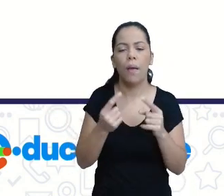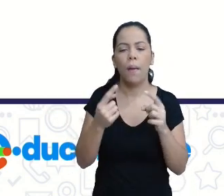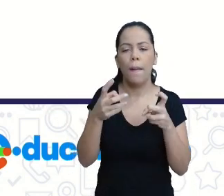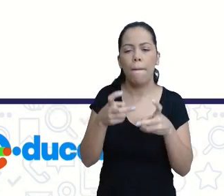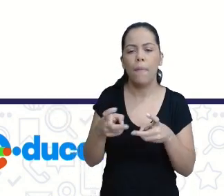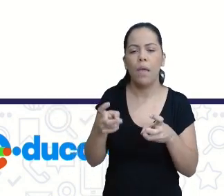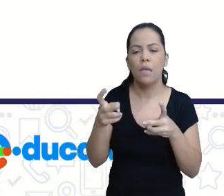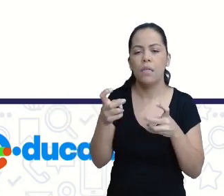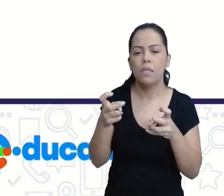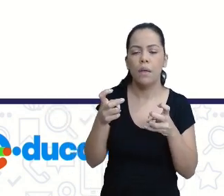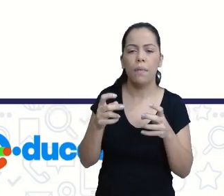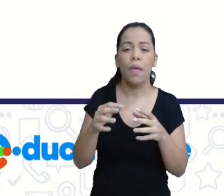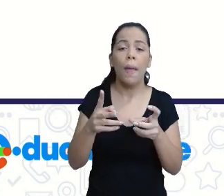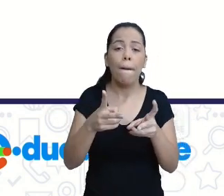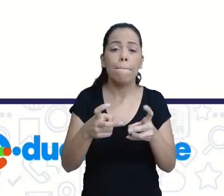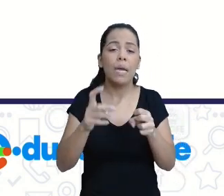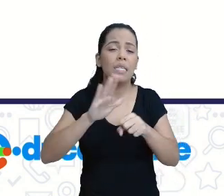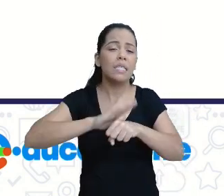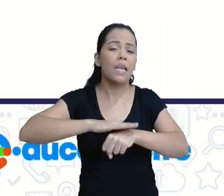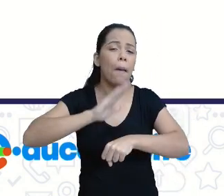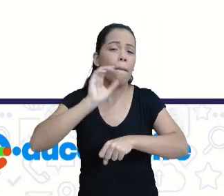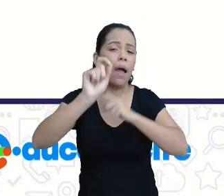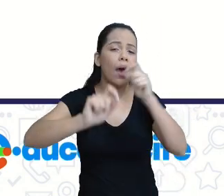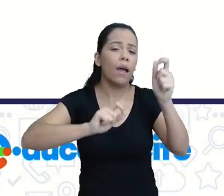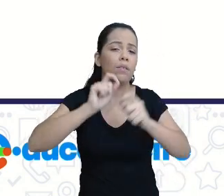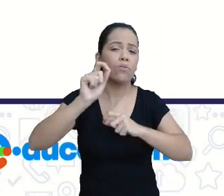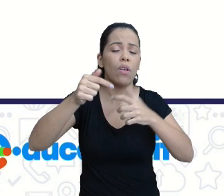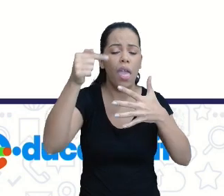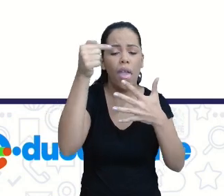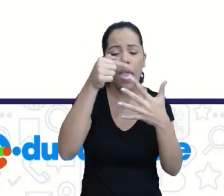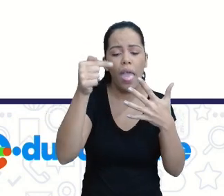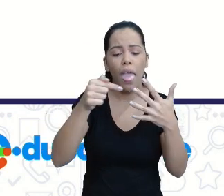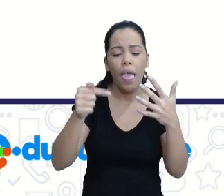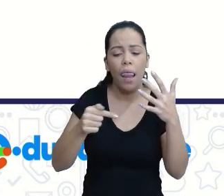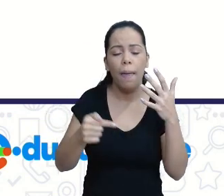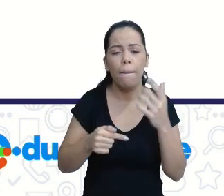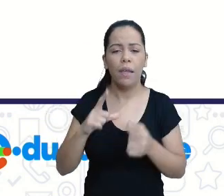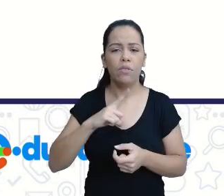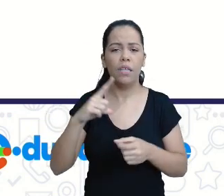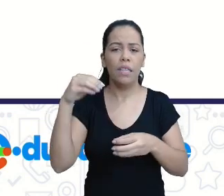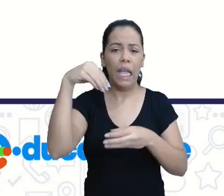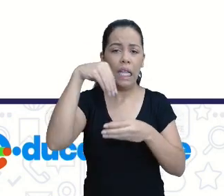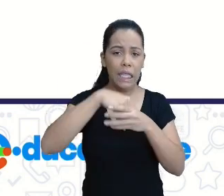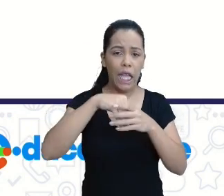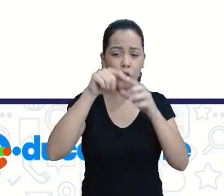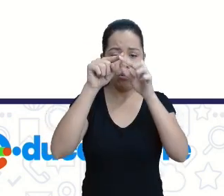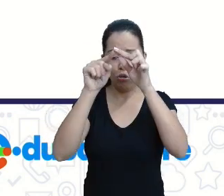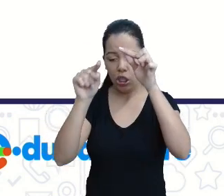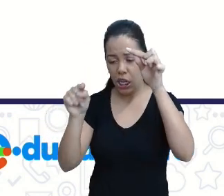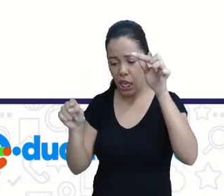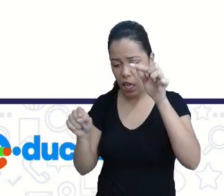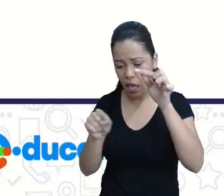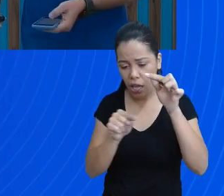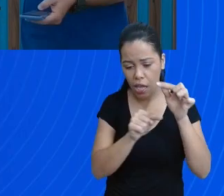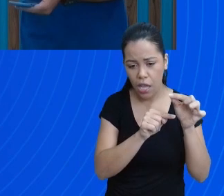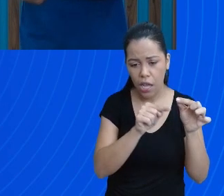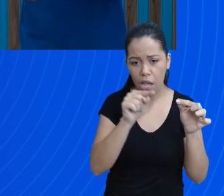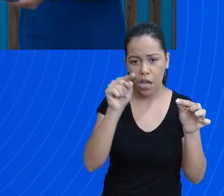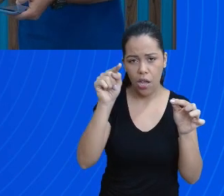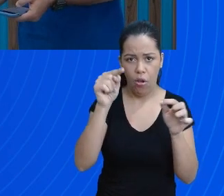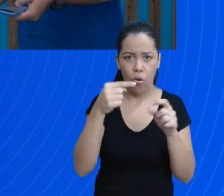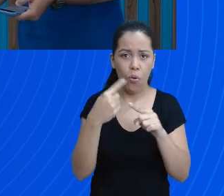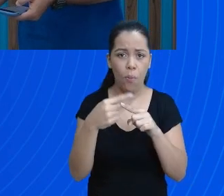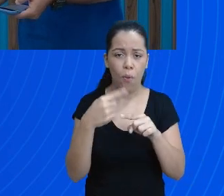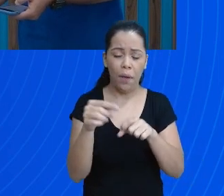os elementos, porque lembra que a gente está partindo da ideia prática, então num certo momento essa prática, ela não precisava você ter